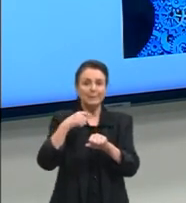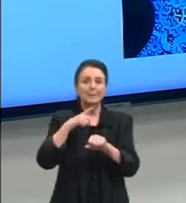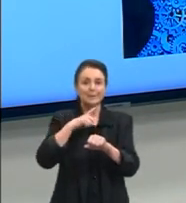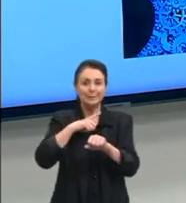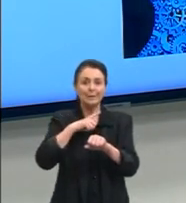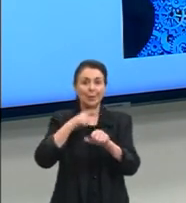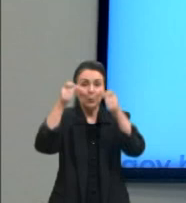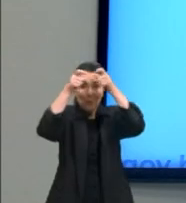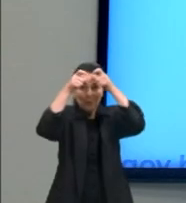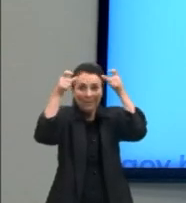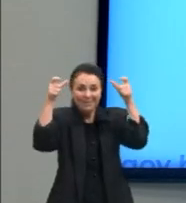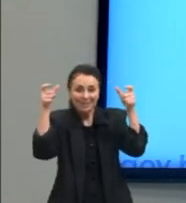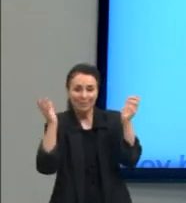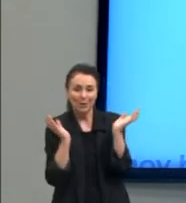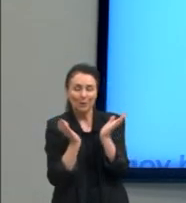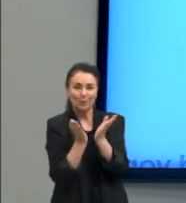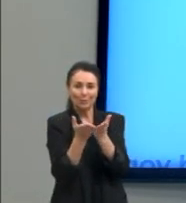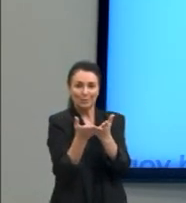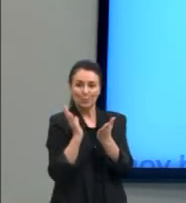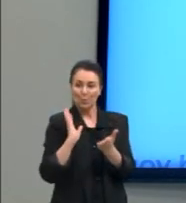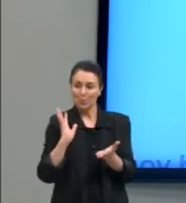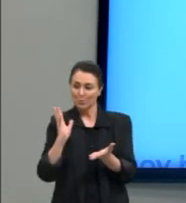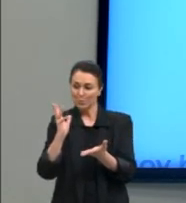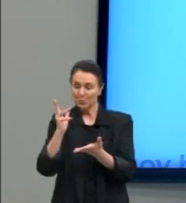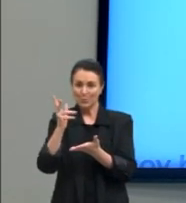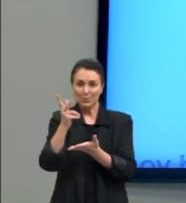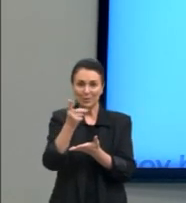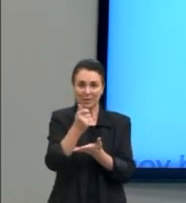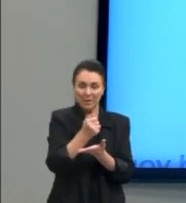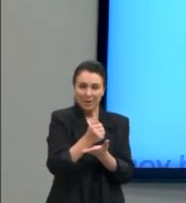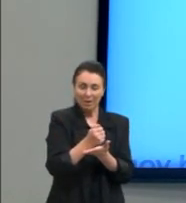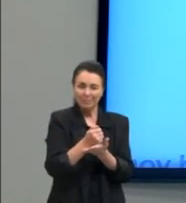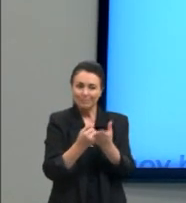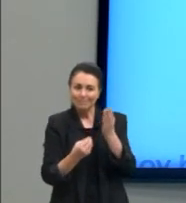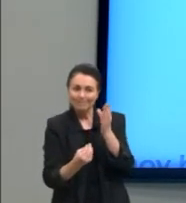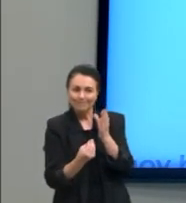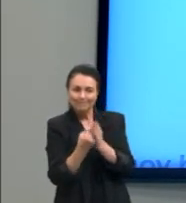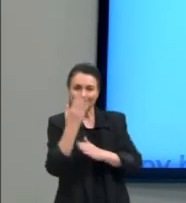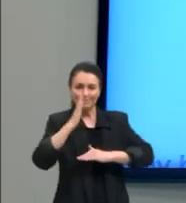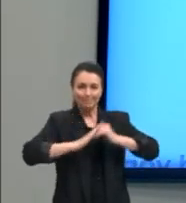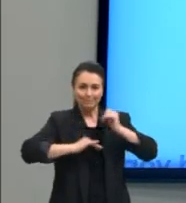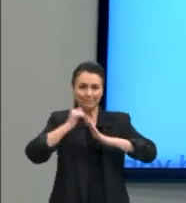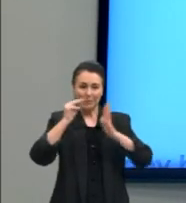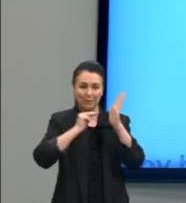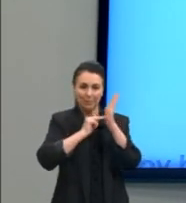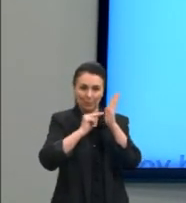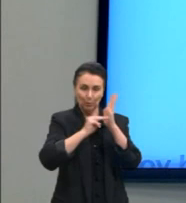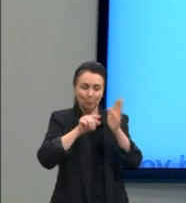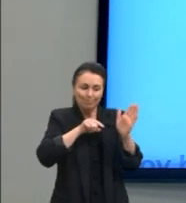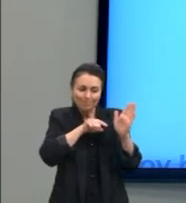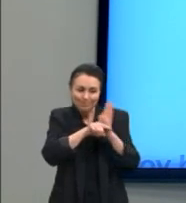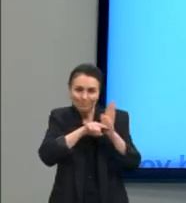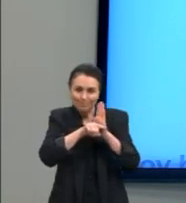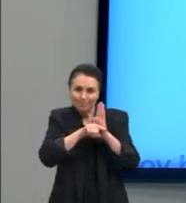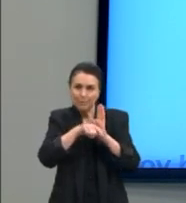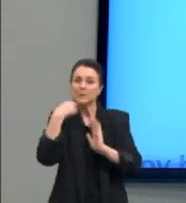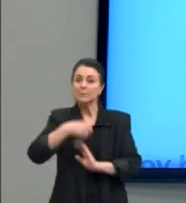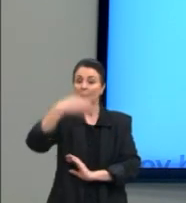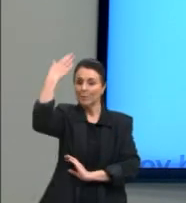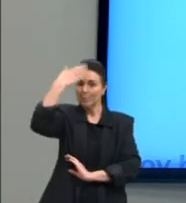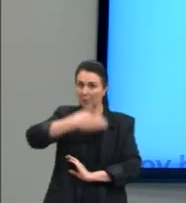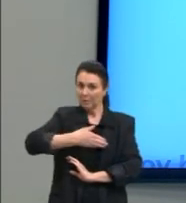coletivo Olha esses dados são construídos pelo método pela investigação através de provas é